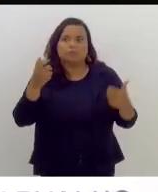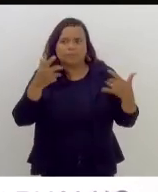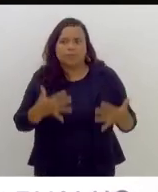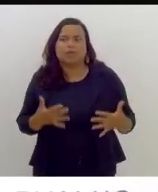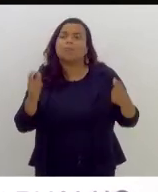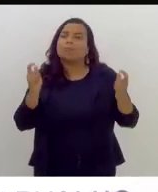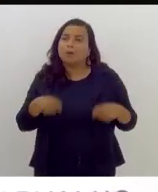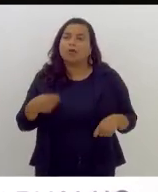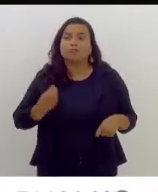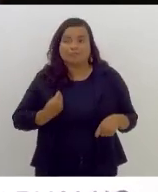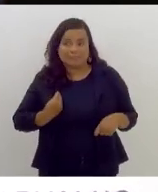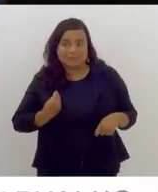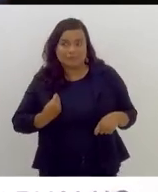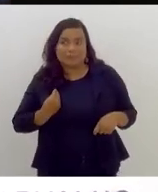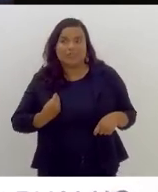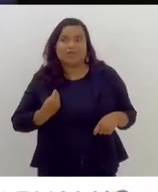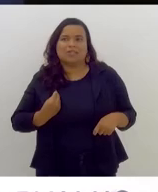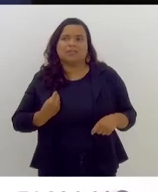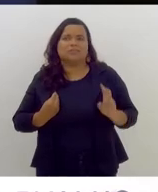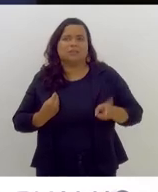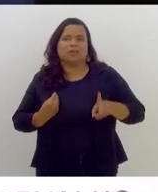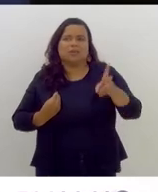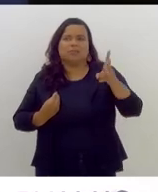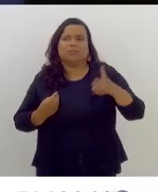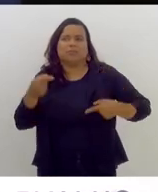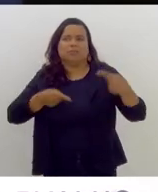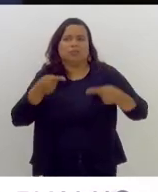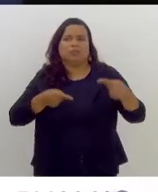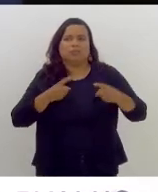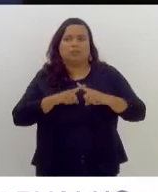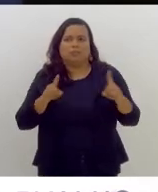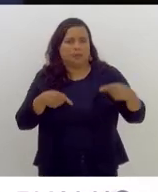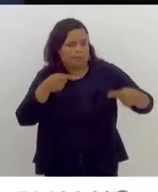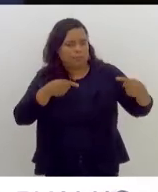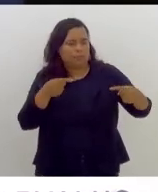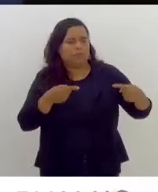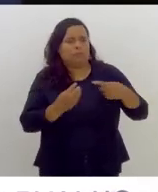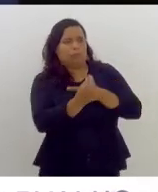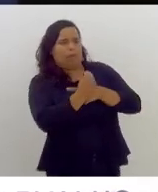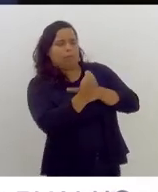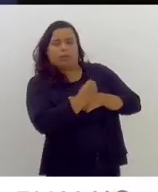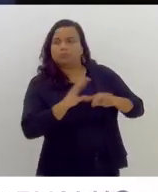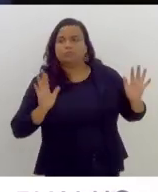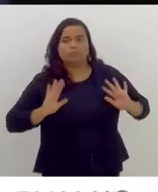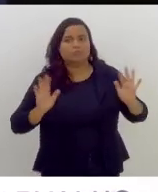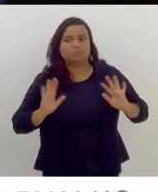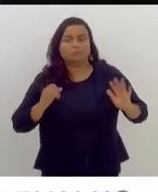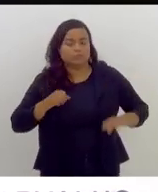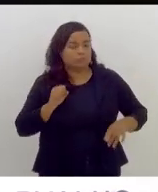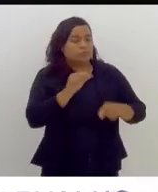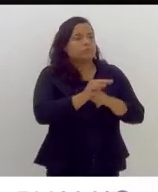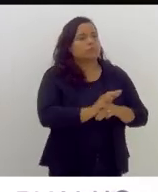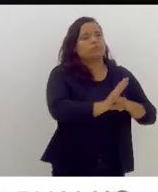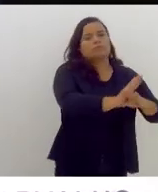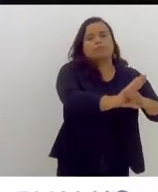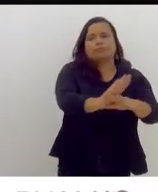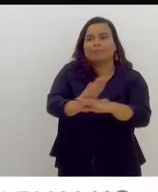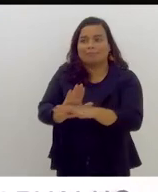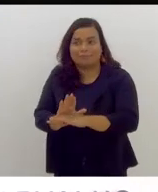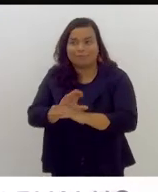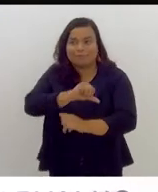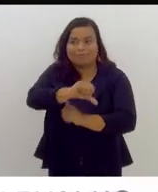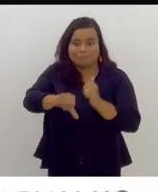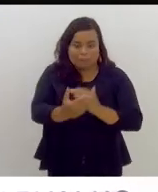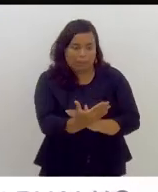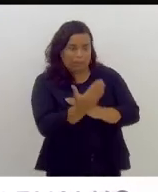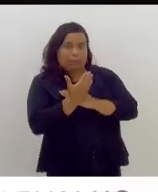você pode viver até a vida toda na política, mas você não pode viver nem um minuto da política. Você entra na política para servir ao povo,